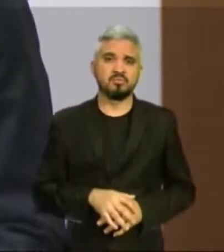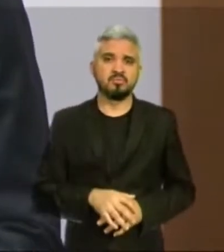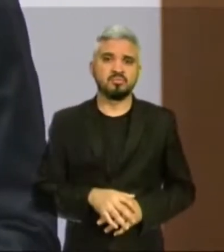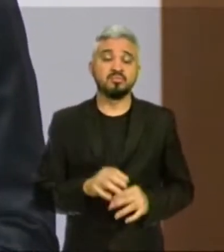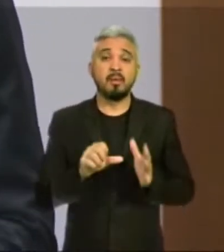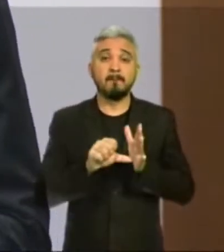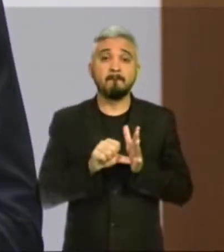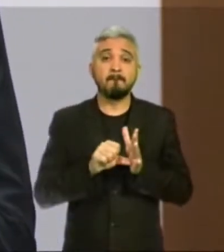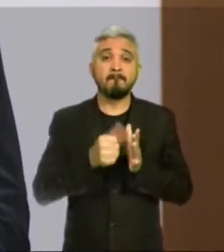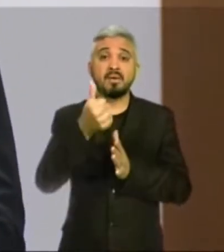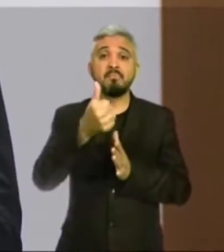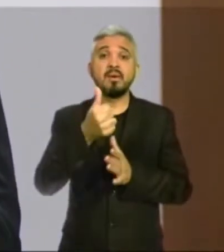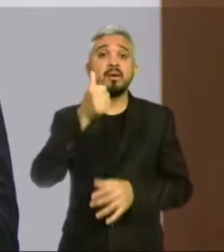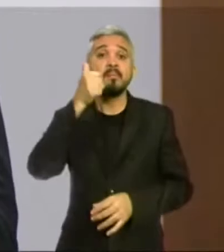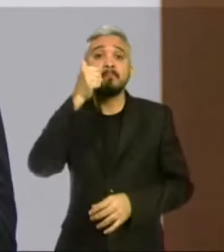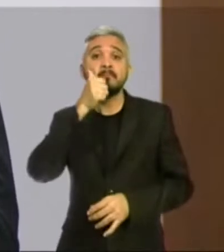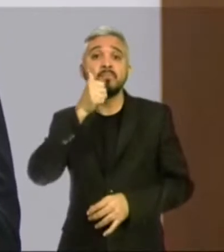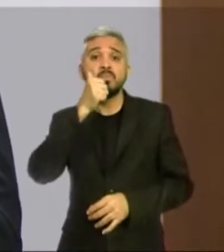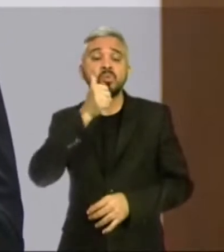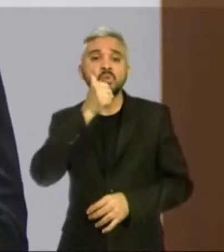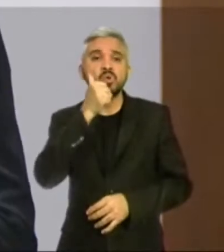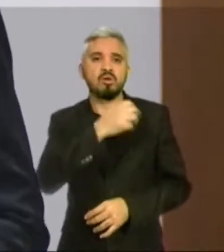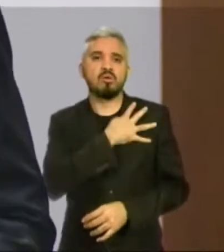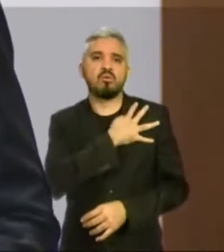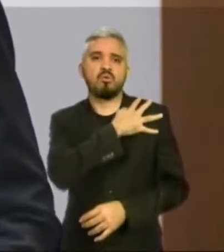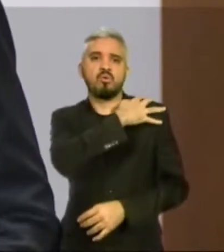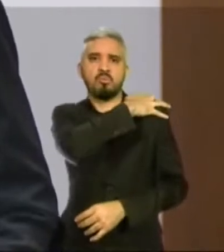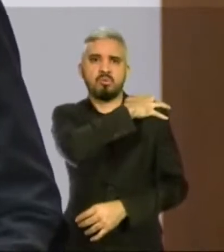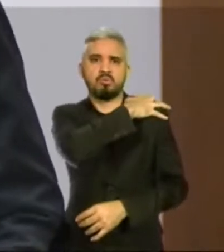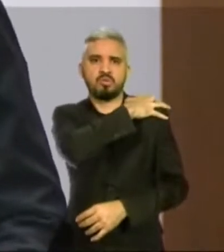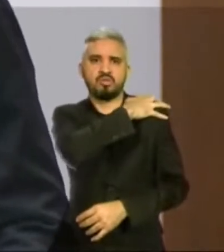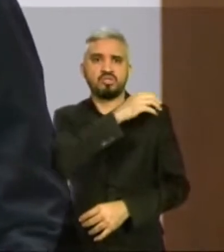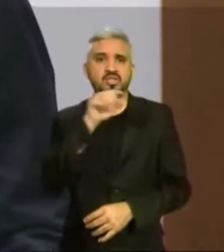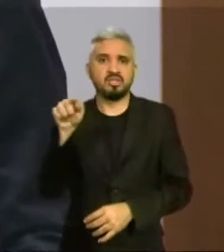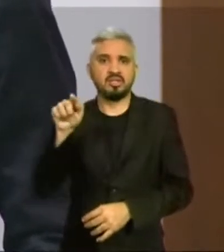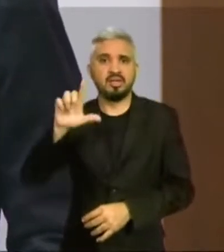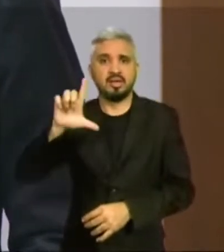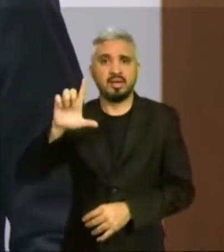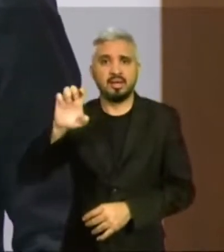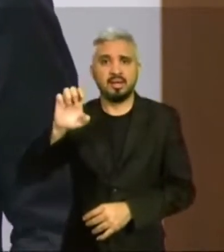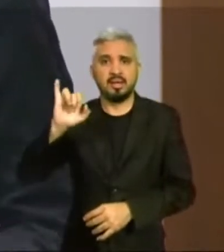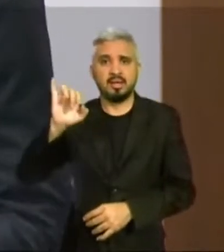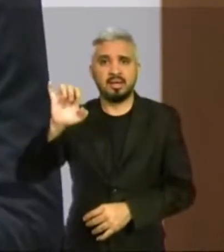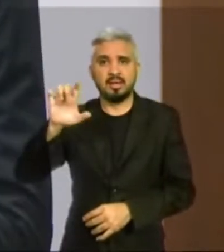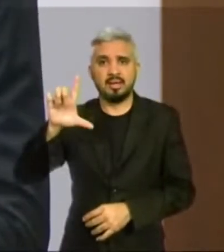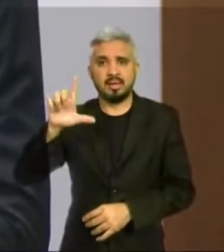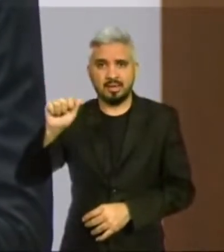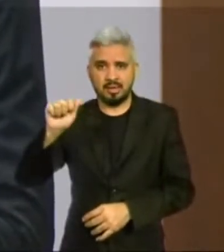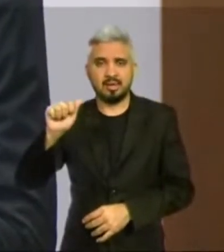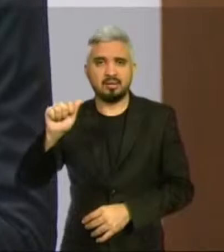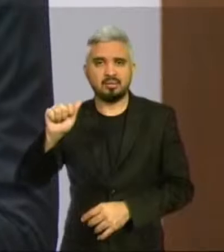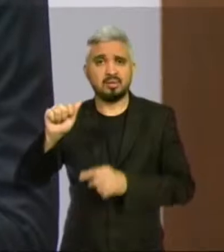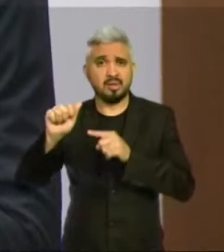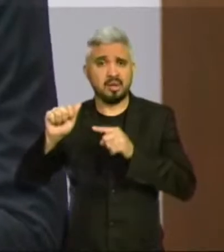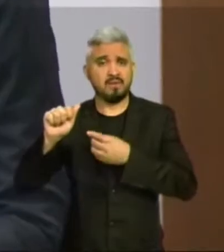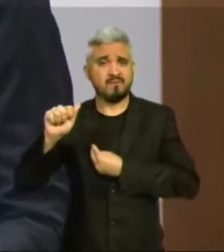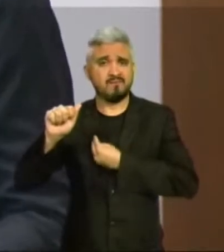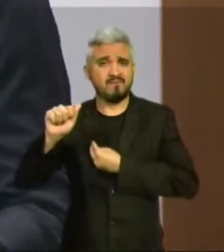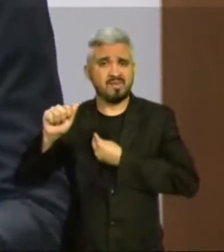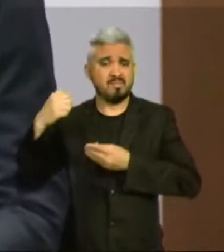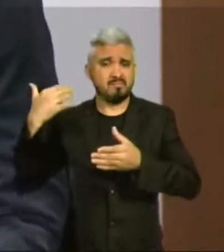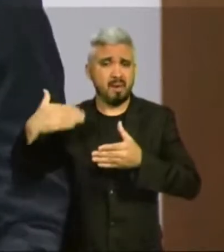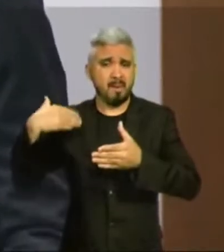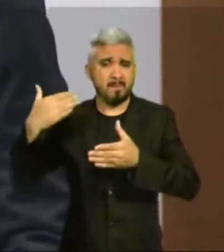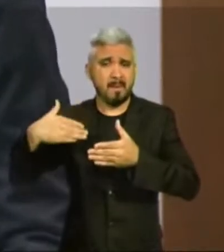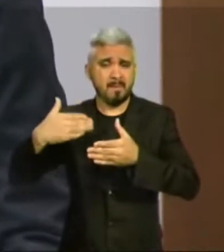do 15º Batalhão de Polícia Militar, Tenente Coronel Leila, que tem uma história bonita de vida, que veio